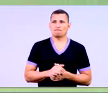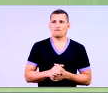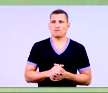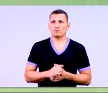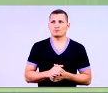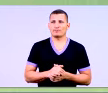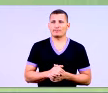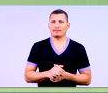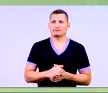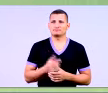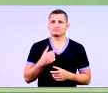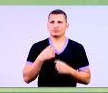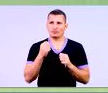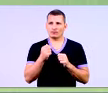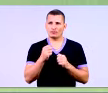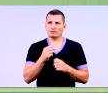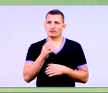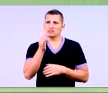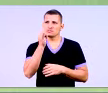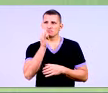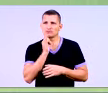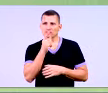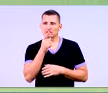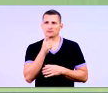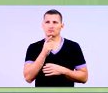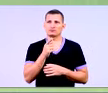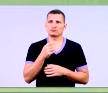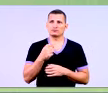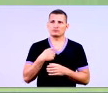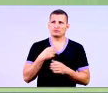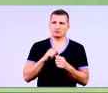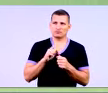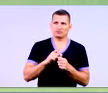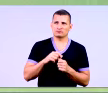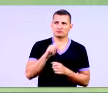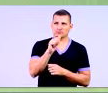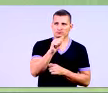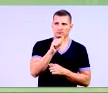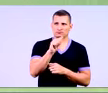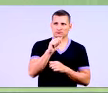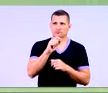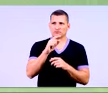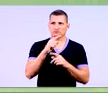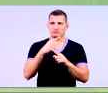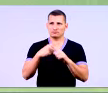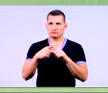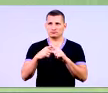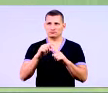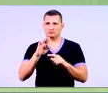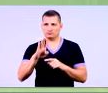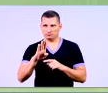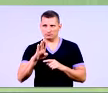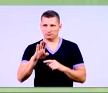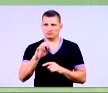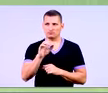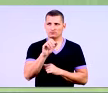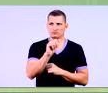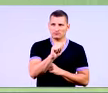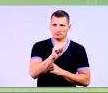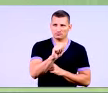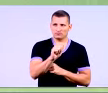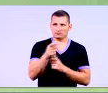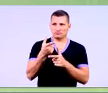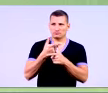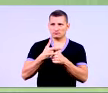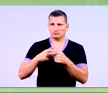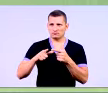possa exemplificá essa expressão eu faço a vezes b a / b ou seja a